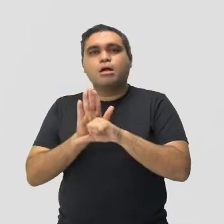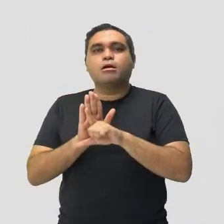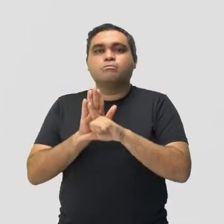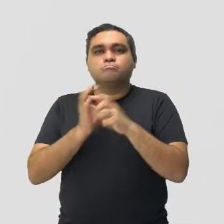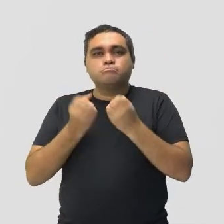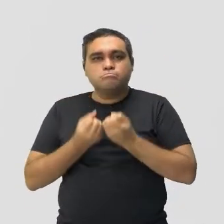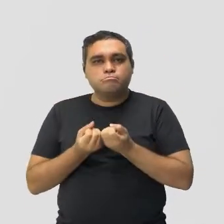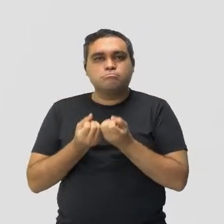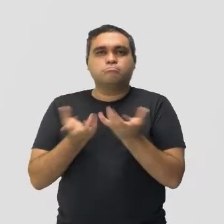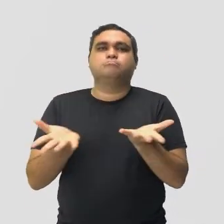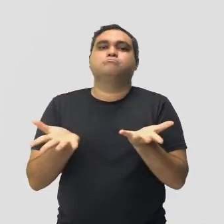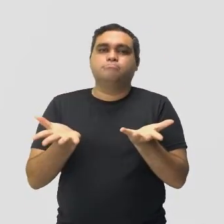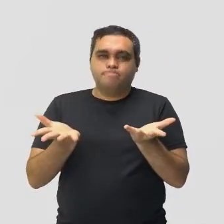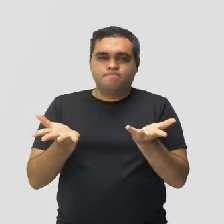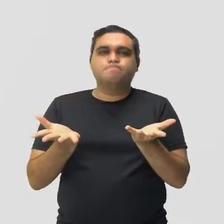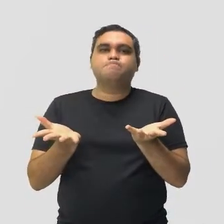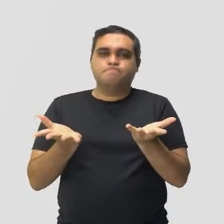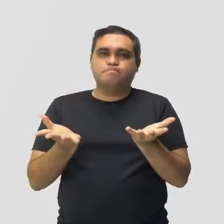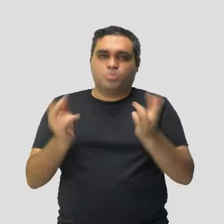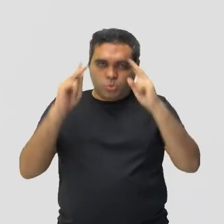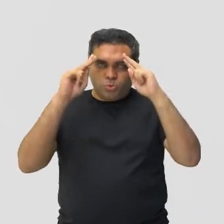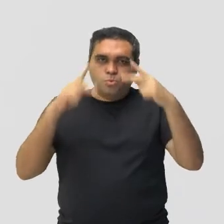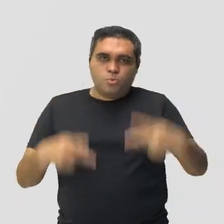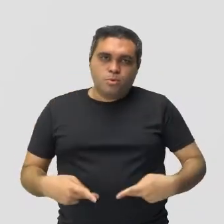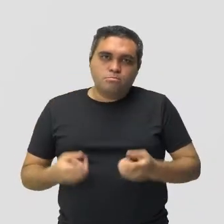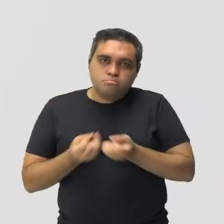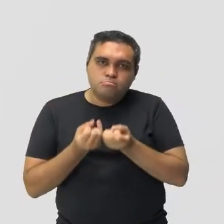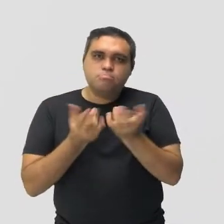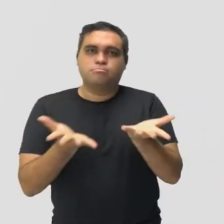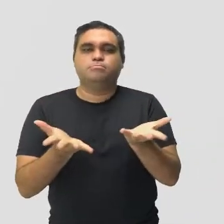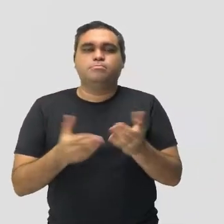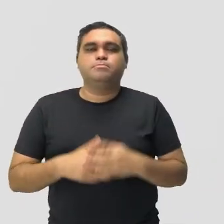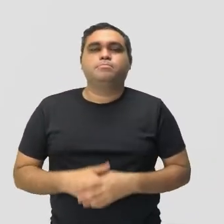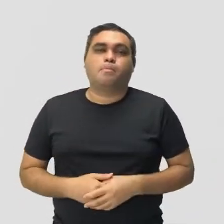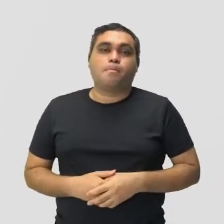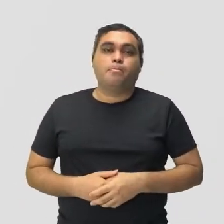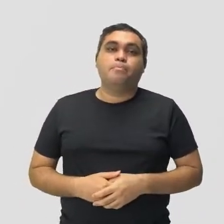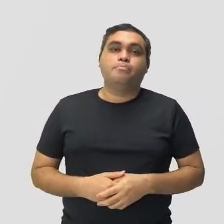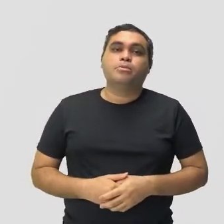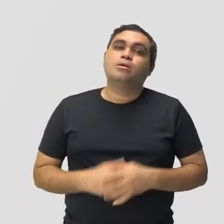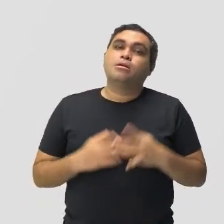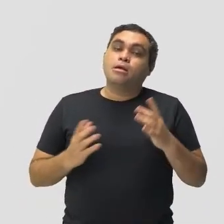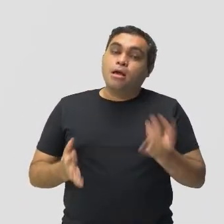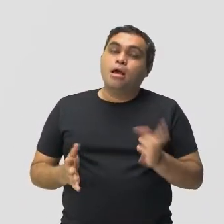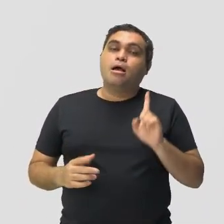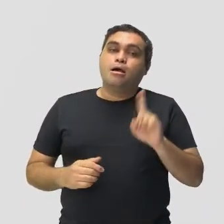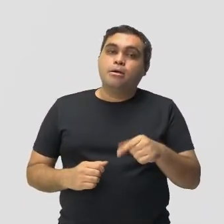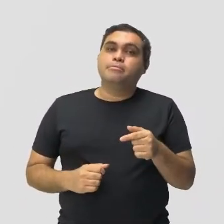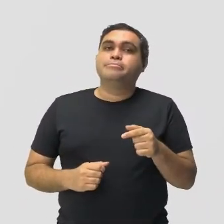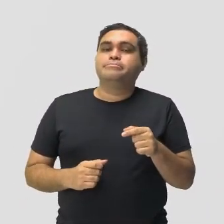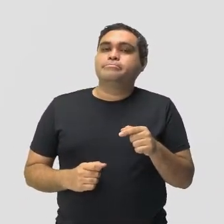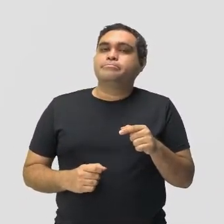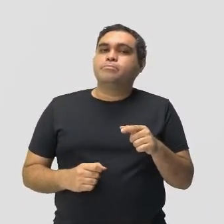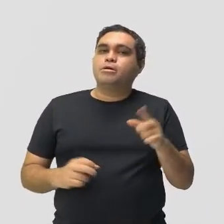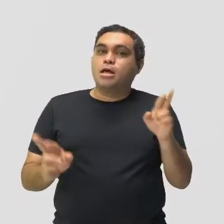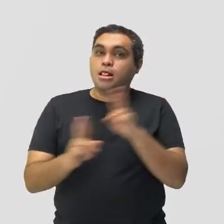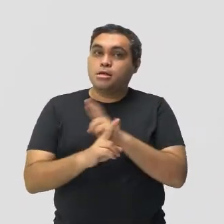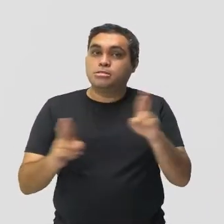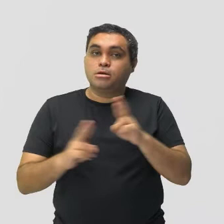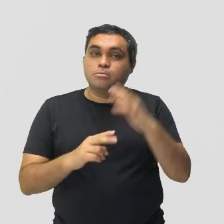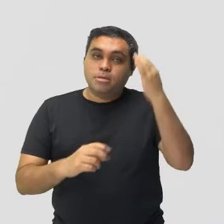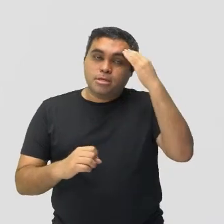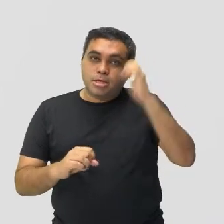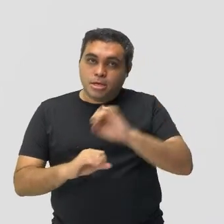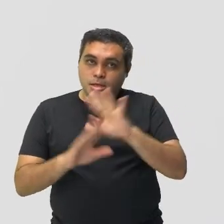colocada a serviço da humanidade. Não é isso? Então, esse é um ponto, pessoal, para a gente entender aqui essa relação do sujeito